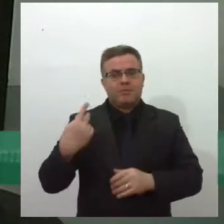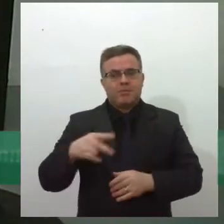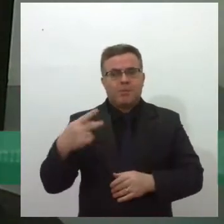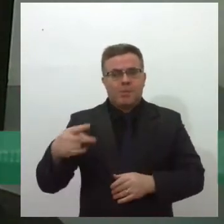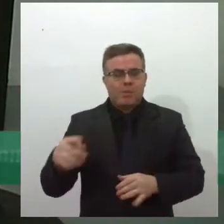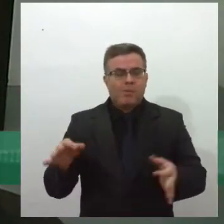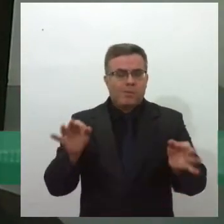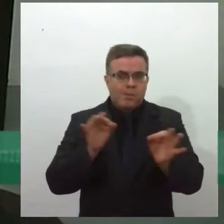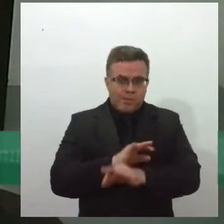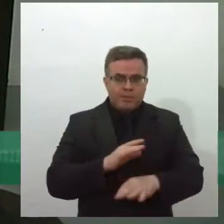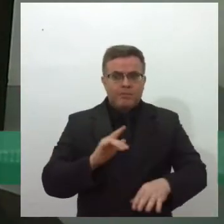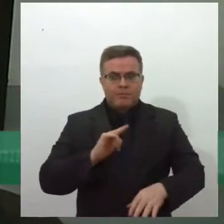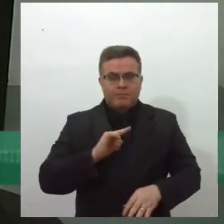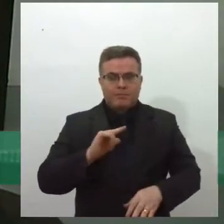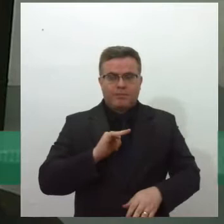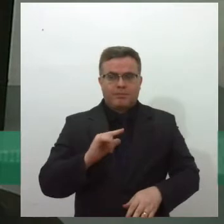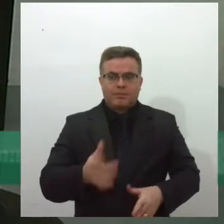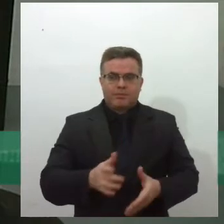lei que já existe.